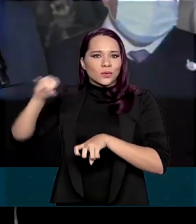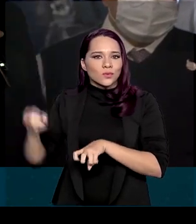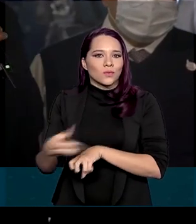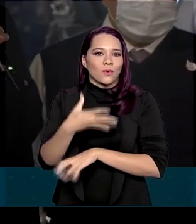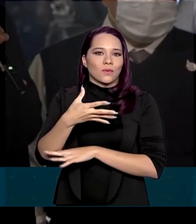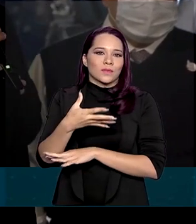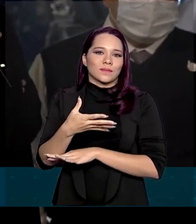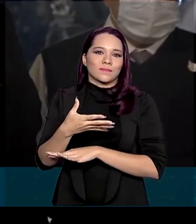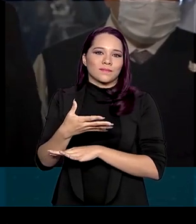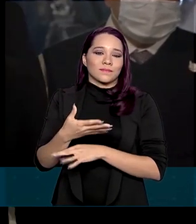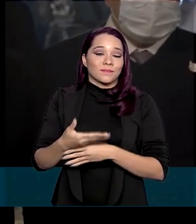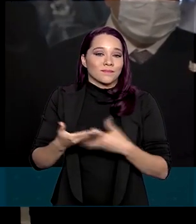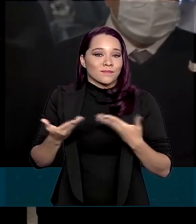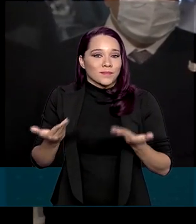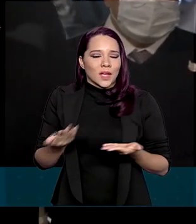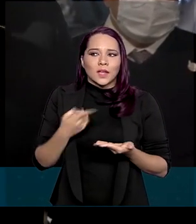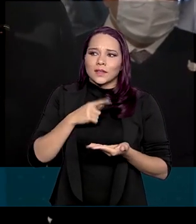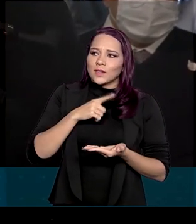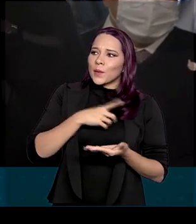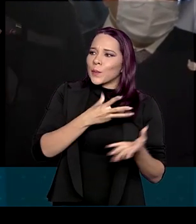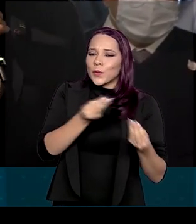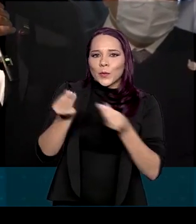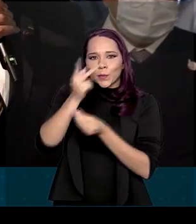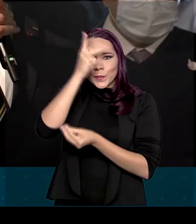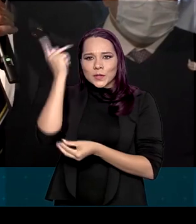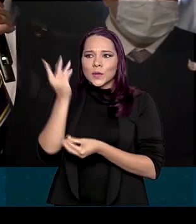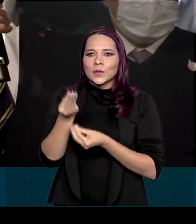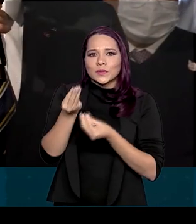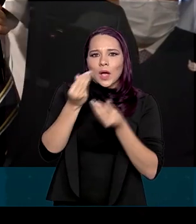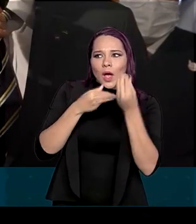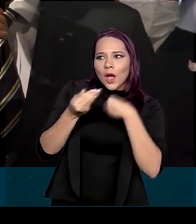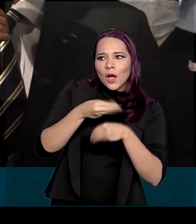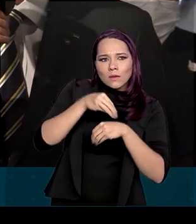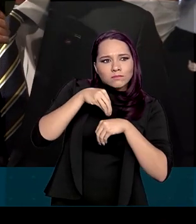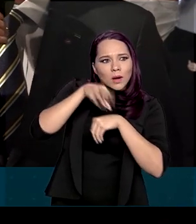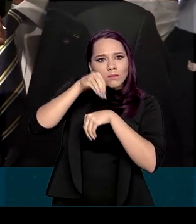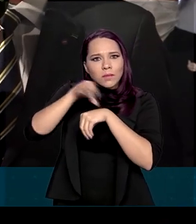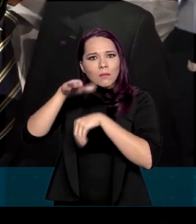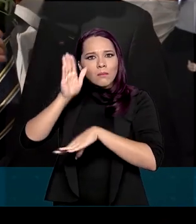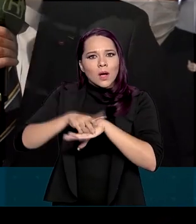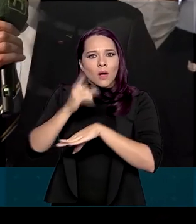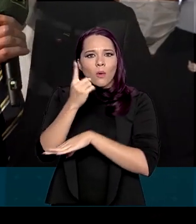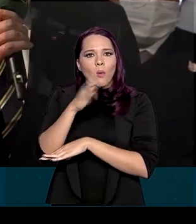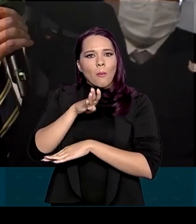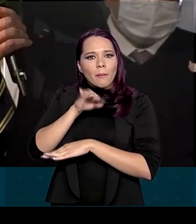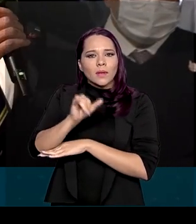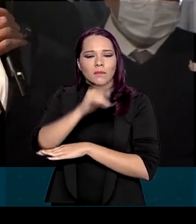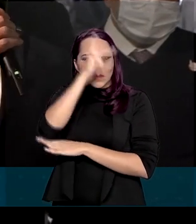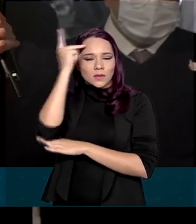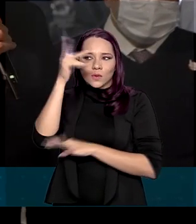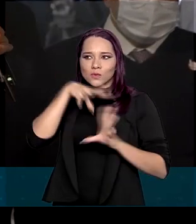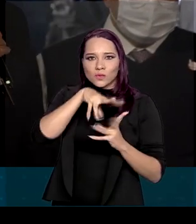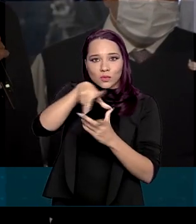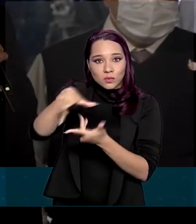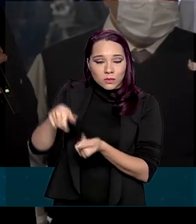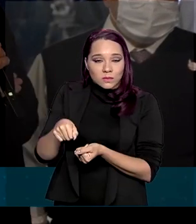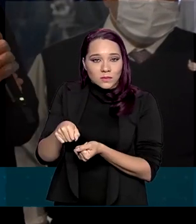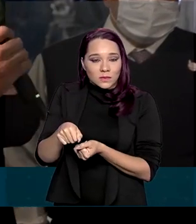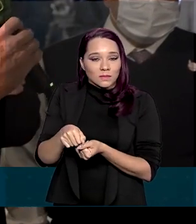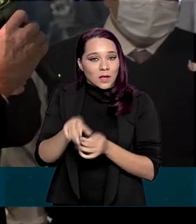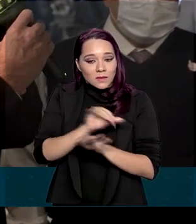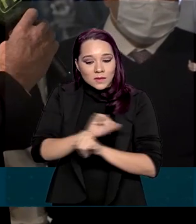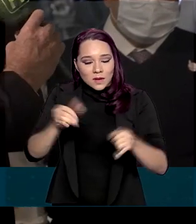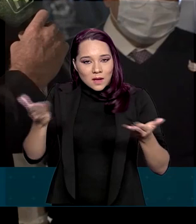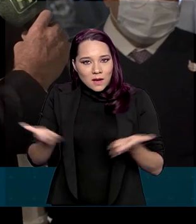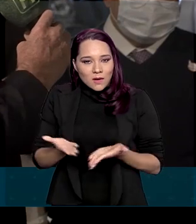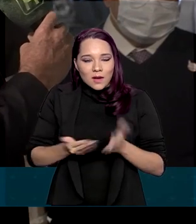aí. Nós alimentamos muito mais do que 1 bilhão de pessoas no mundo. Dizer que, no primeiro momento, durante